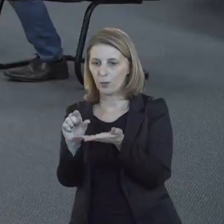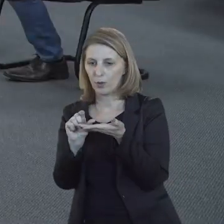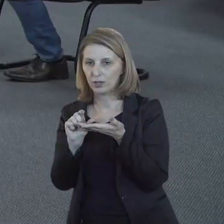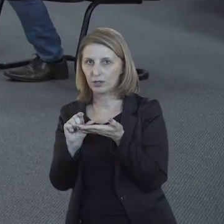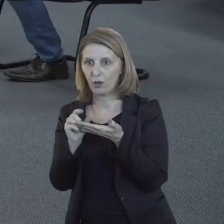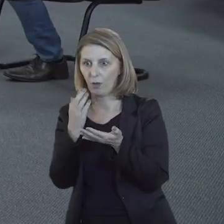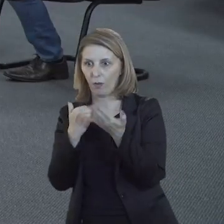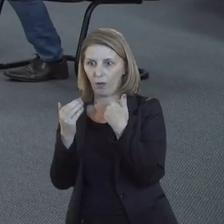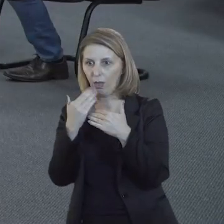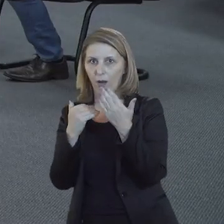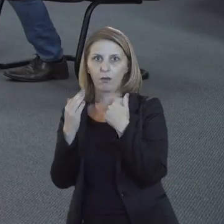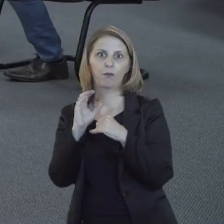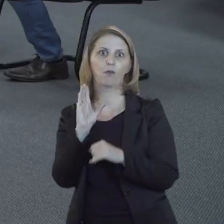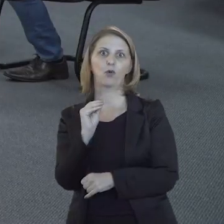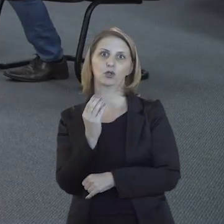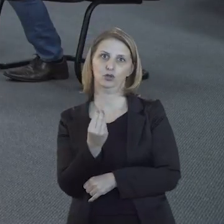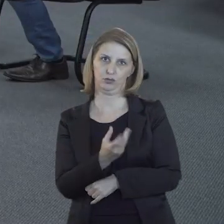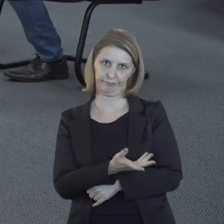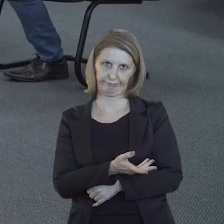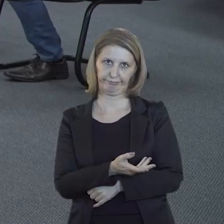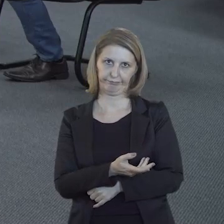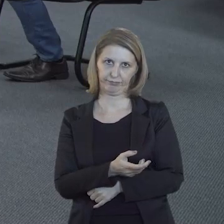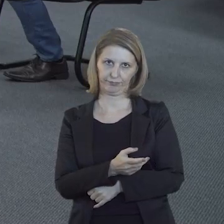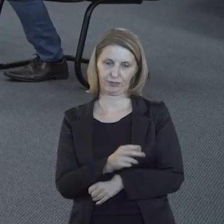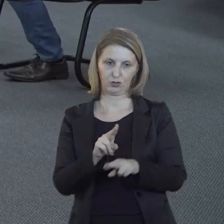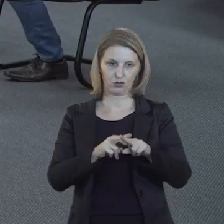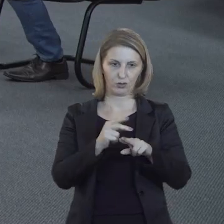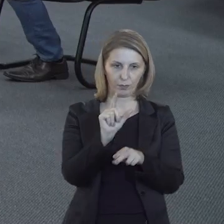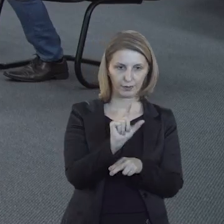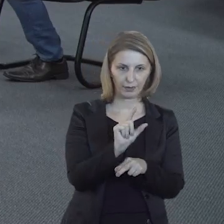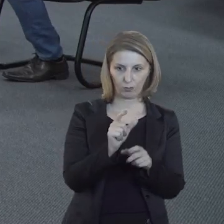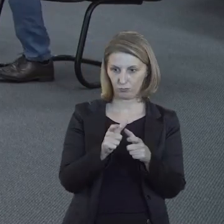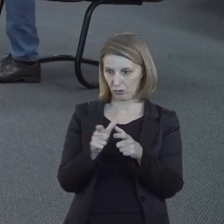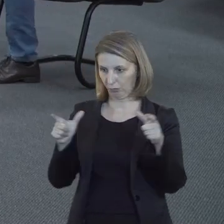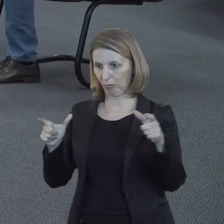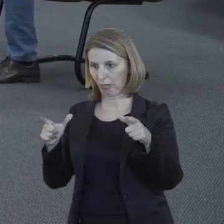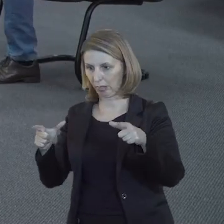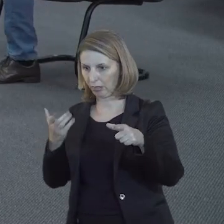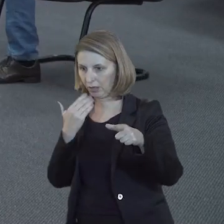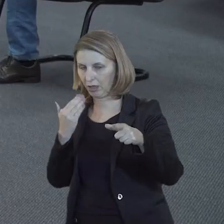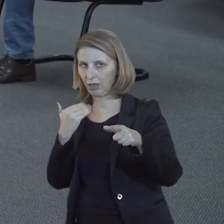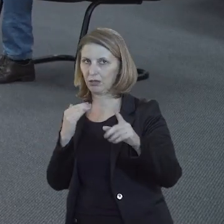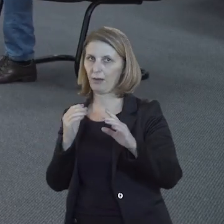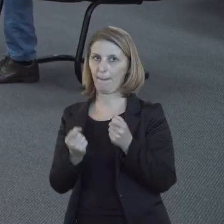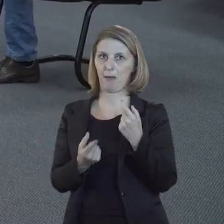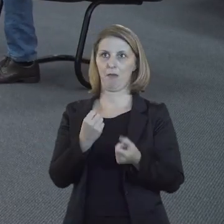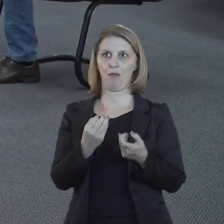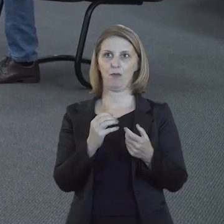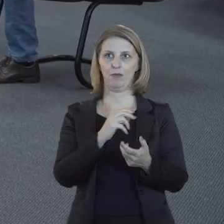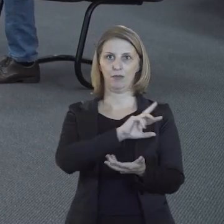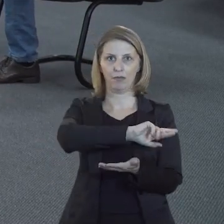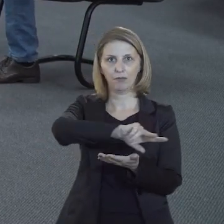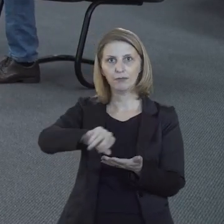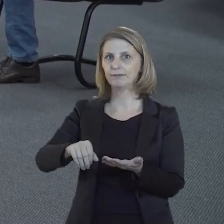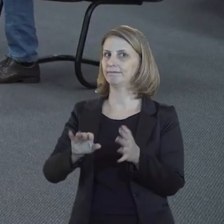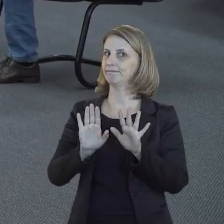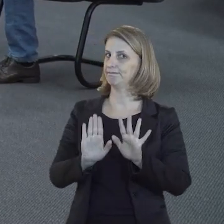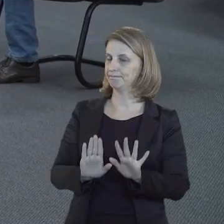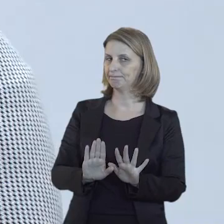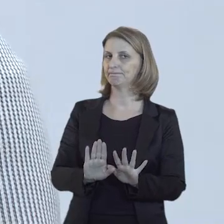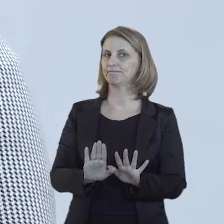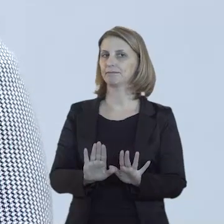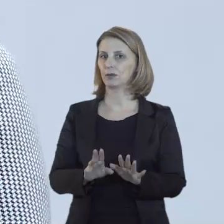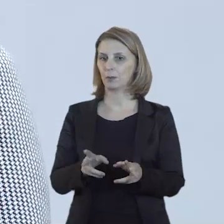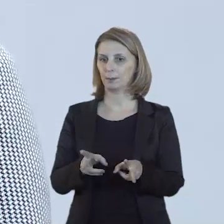comer um brigadeiro, né? Eu como, sei lá, uma barra de chocolate, uma lata de leite condensado e, sei lá, pipoca, enfim,